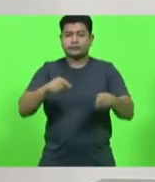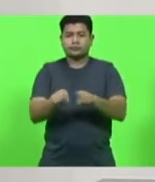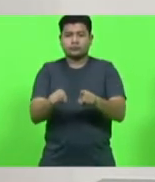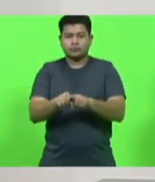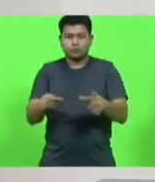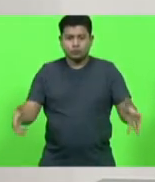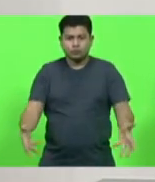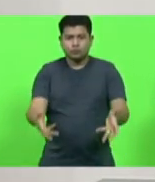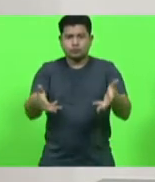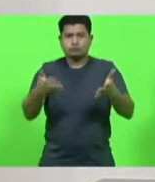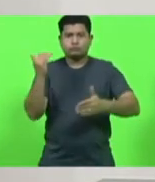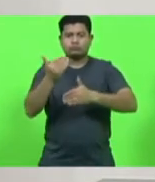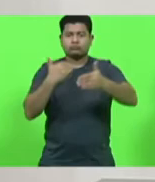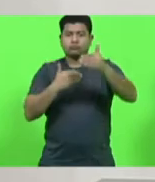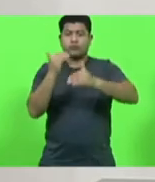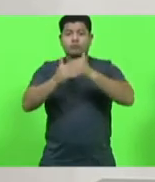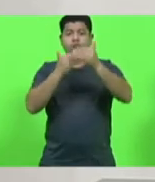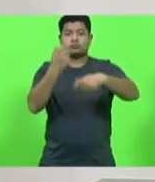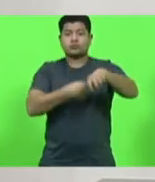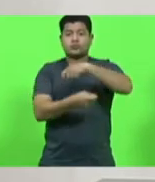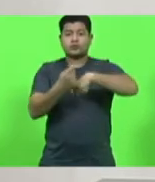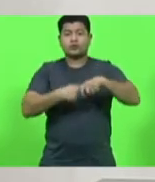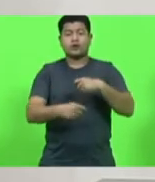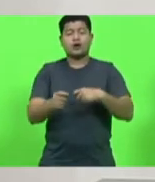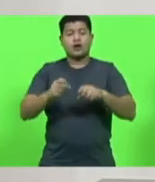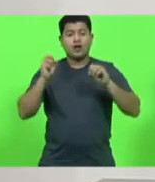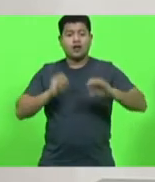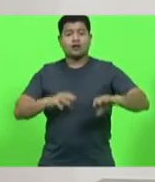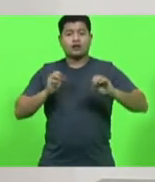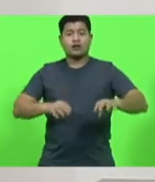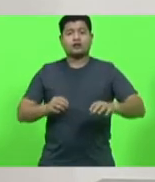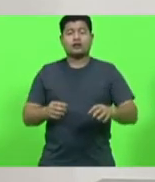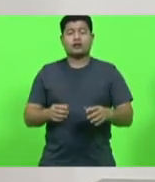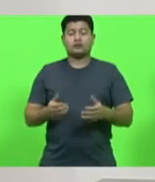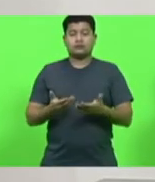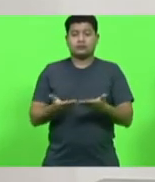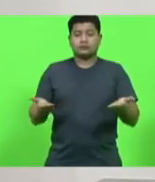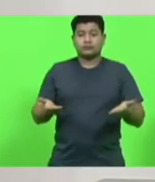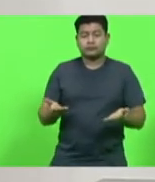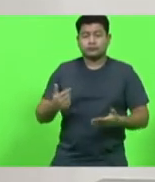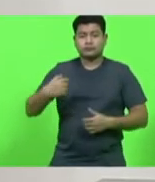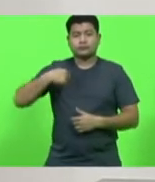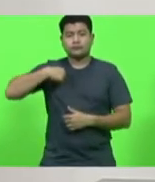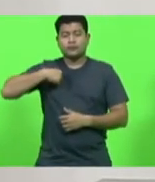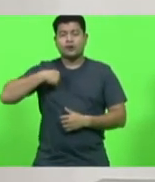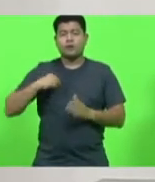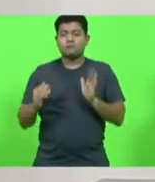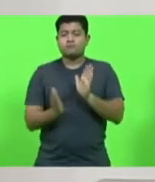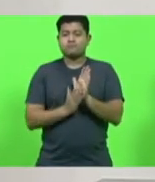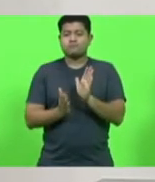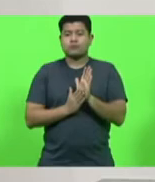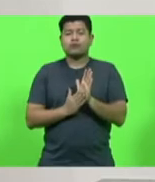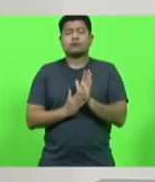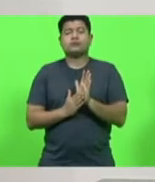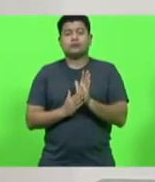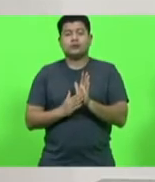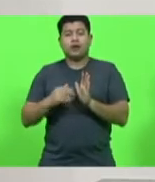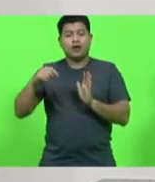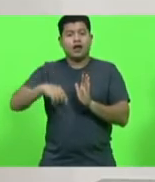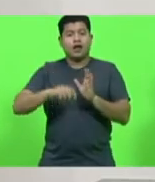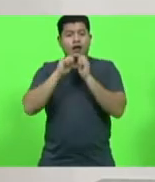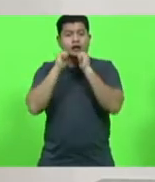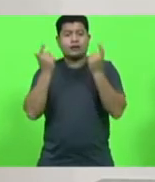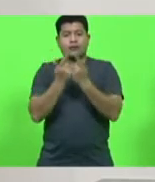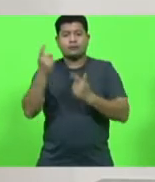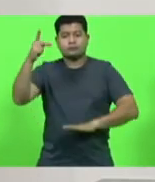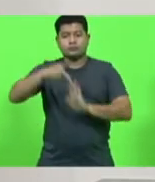social, educacional, formativa do Estado. E foi com esse espírito que eu propus a esta casa um